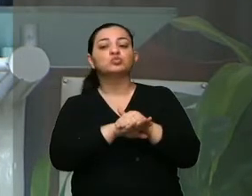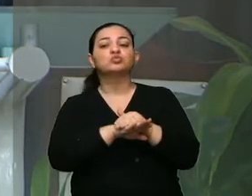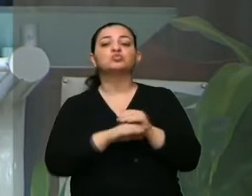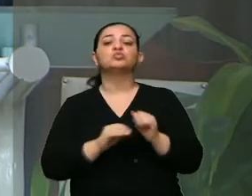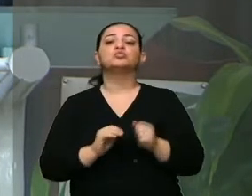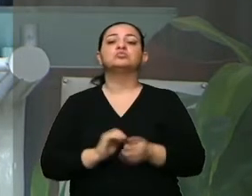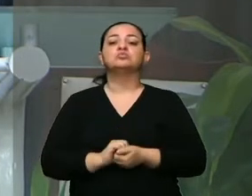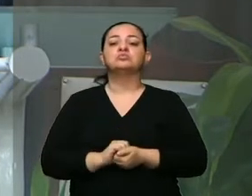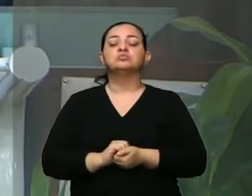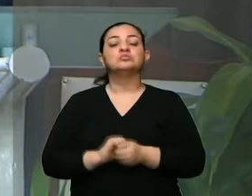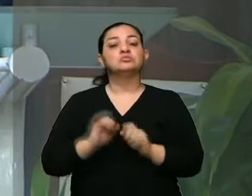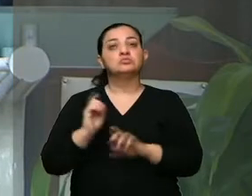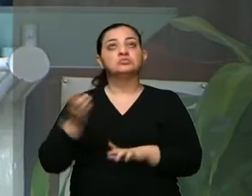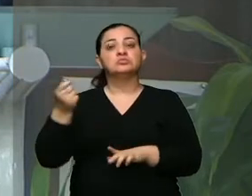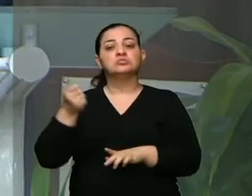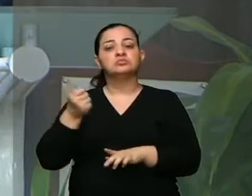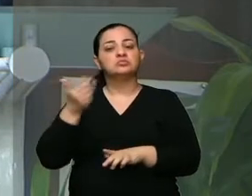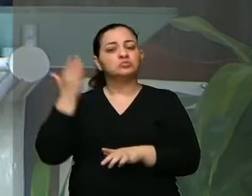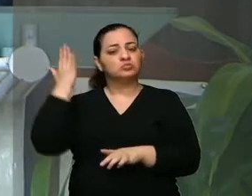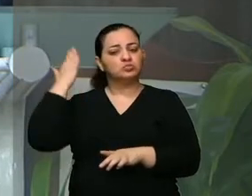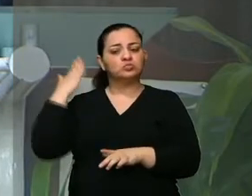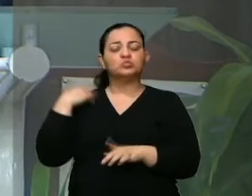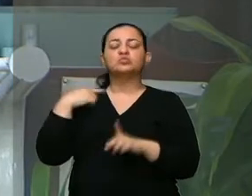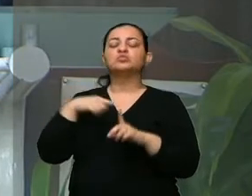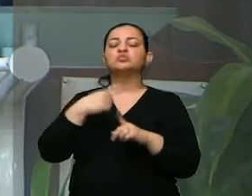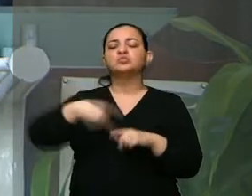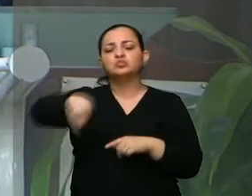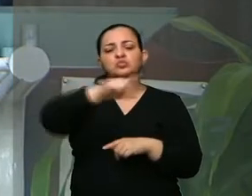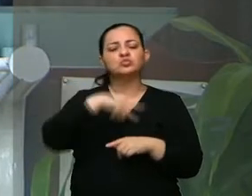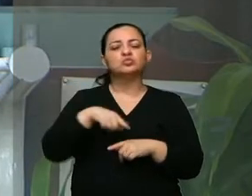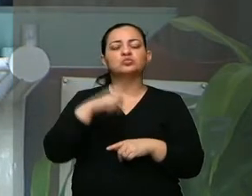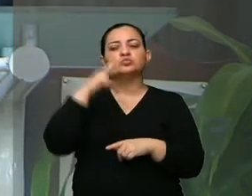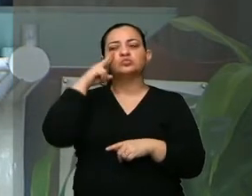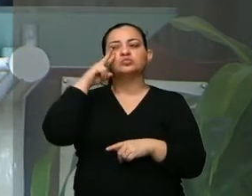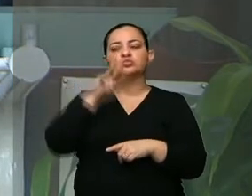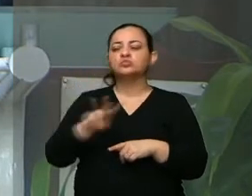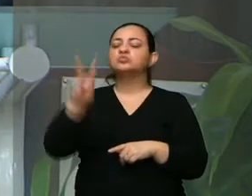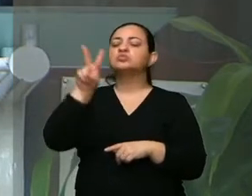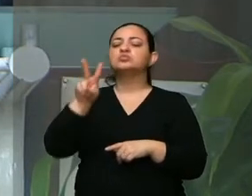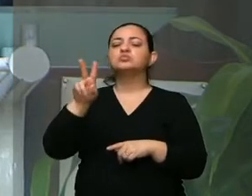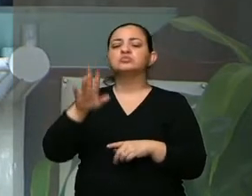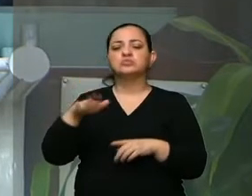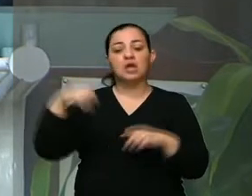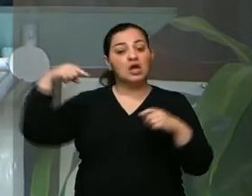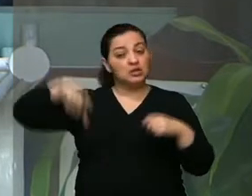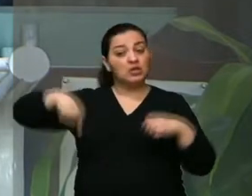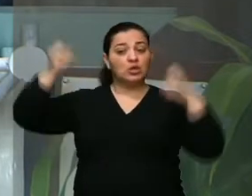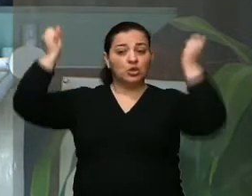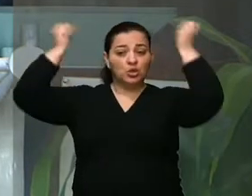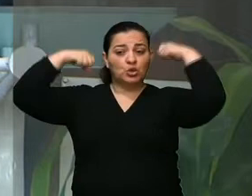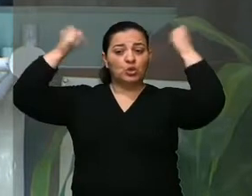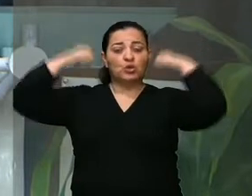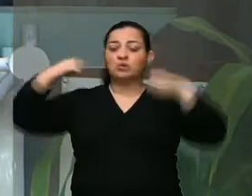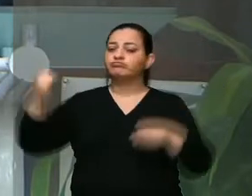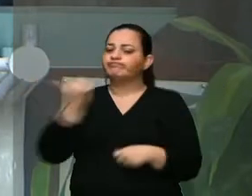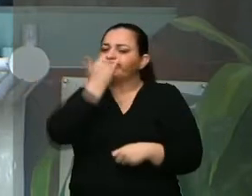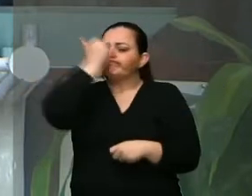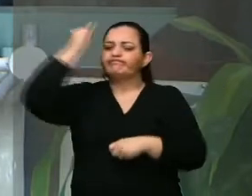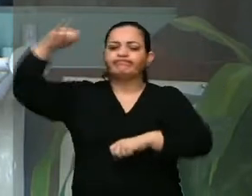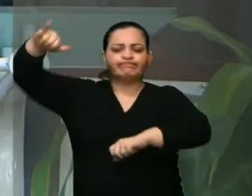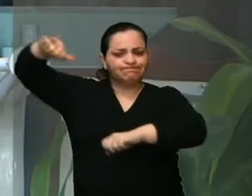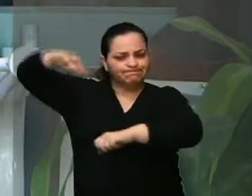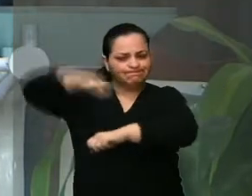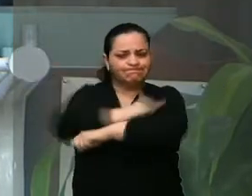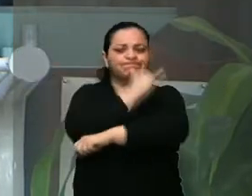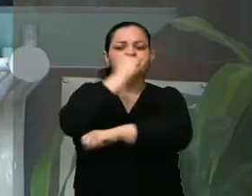há pouco tempo vocês acompanharam a tragédia aqui em chapecó daquele avião que